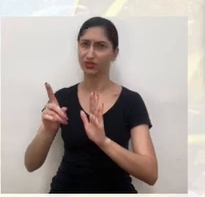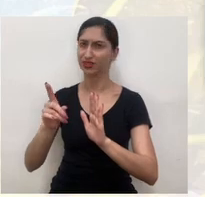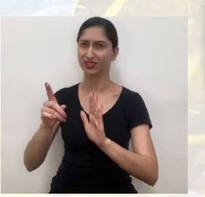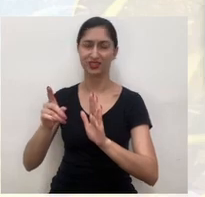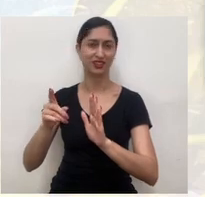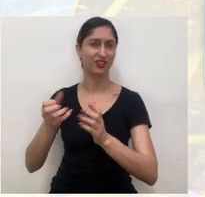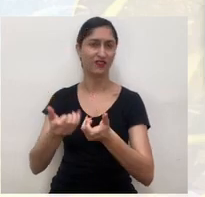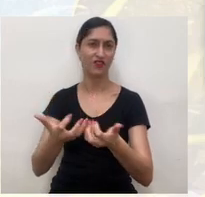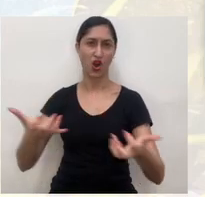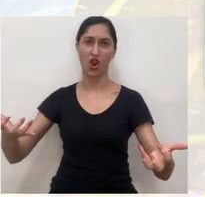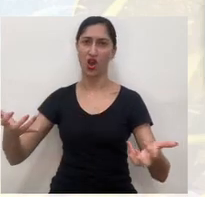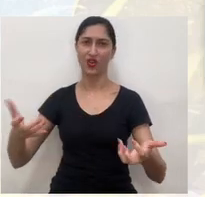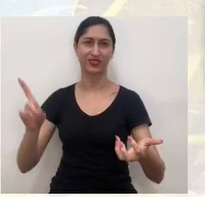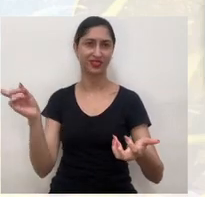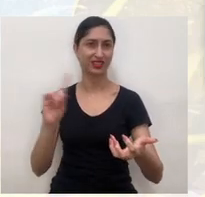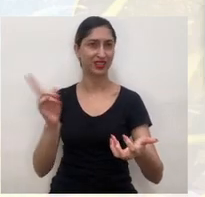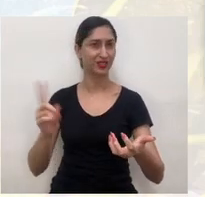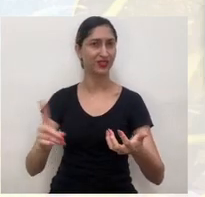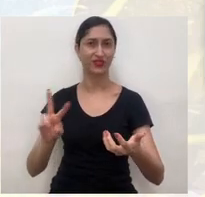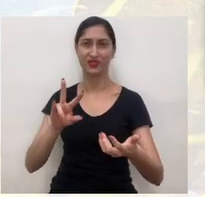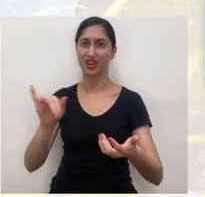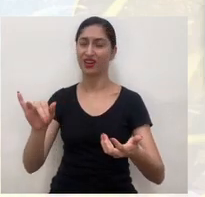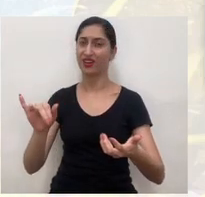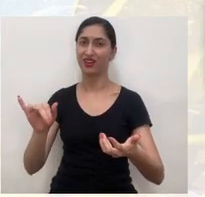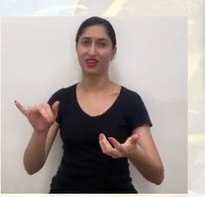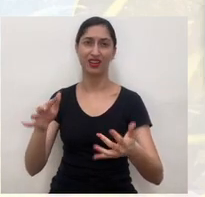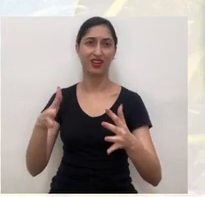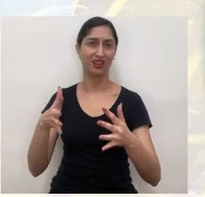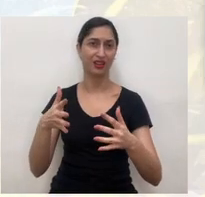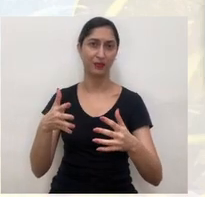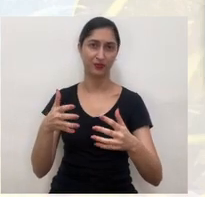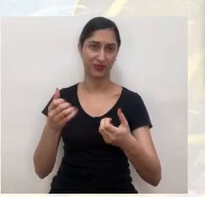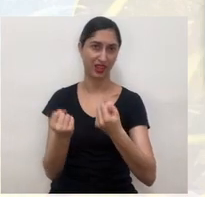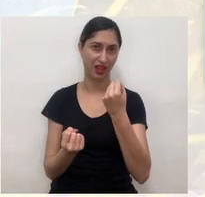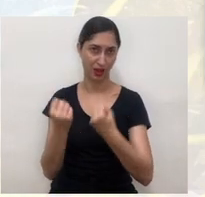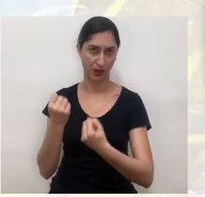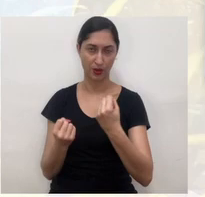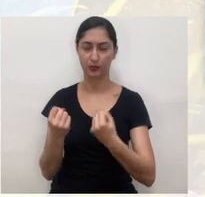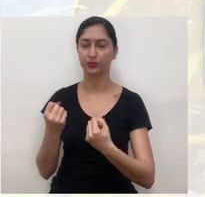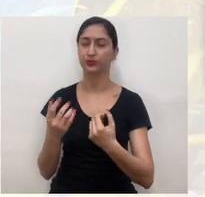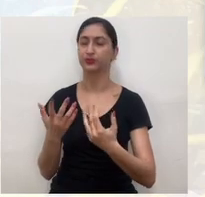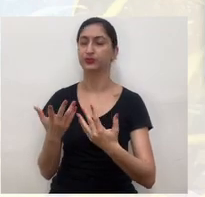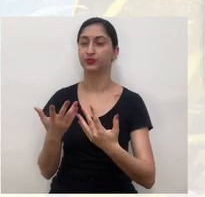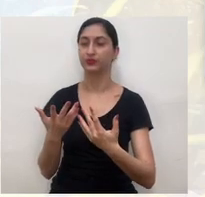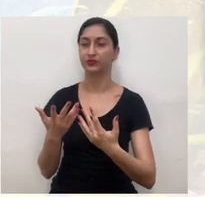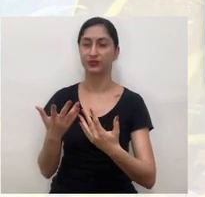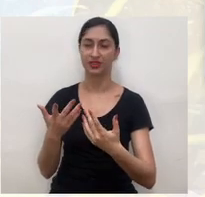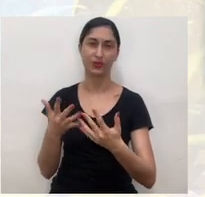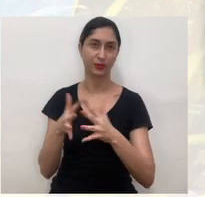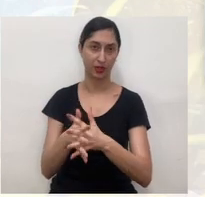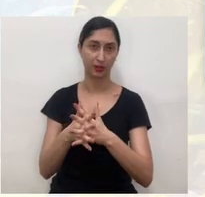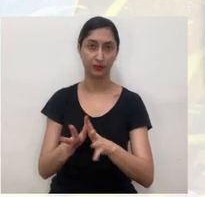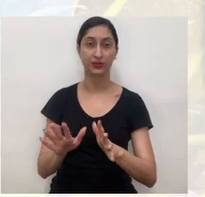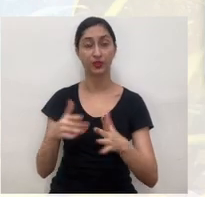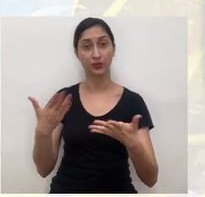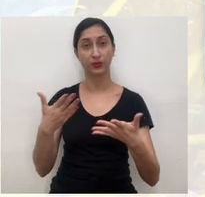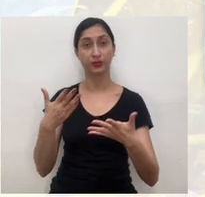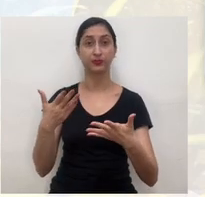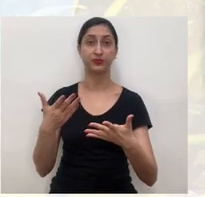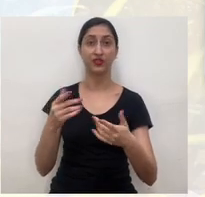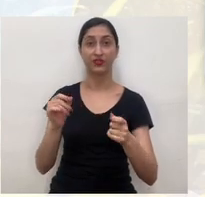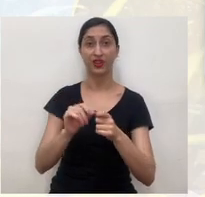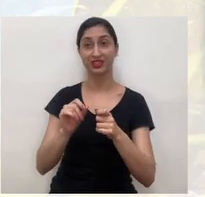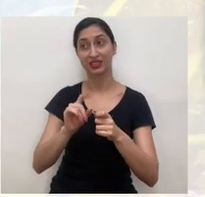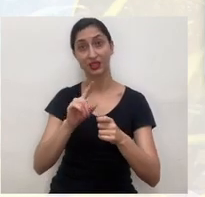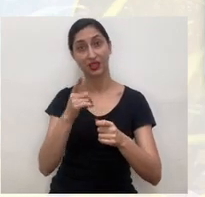botar ainda não estava calçada, era só delineada a entrada. Vamos fazer a entrada direto aqui do outro lado, que aí